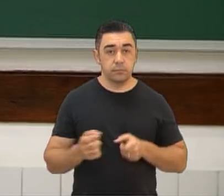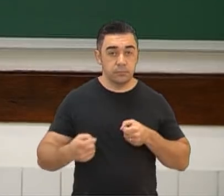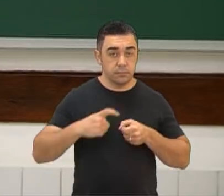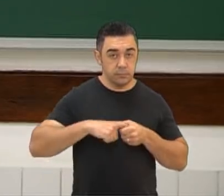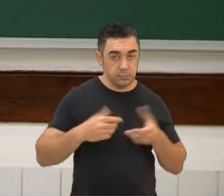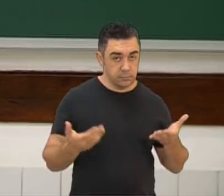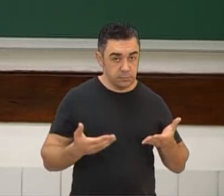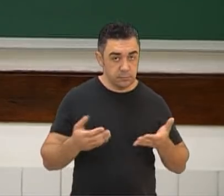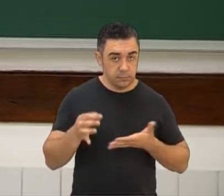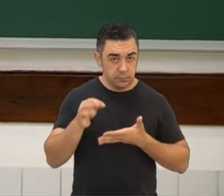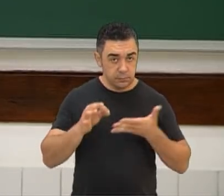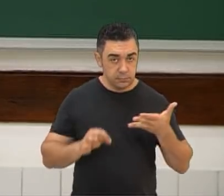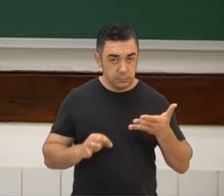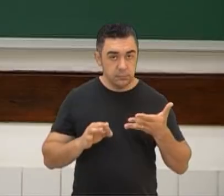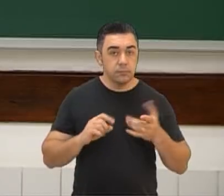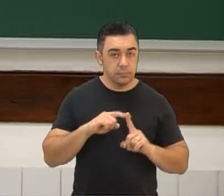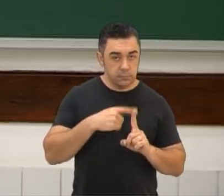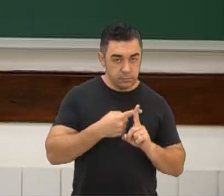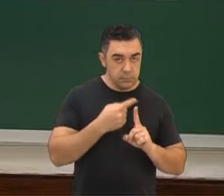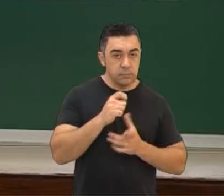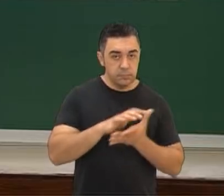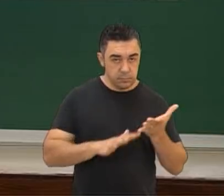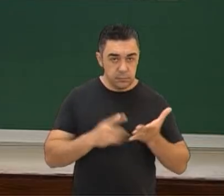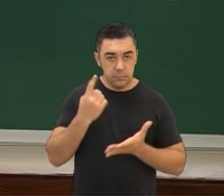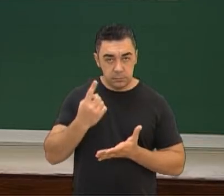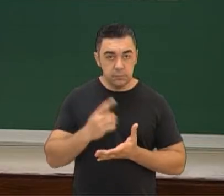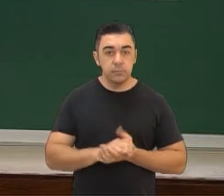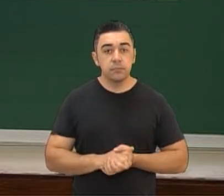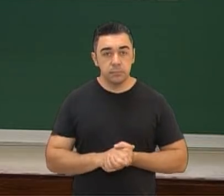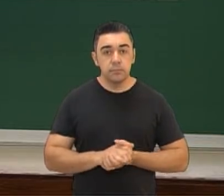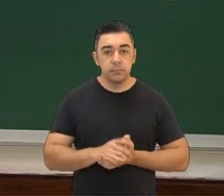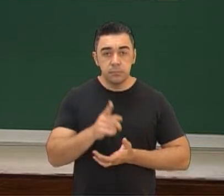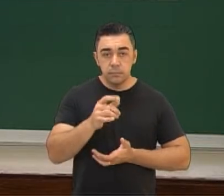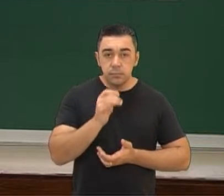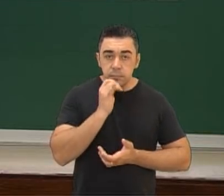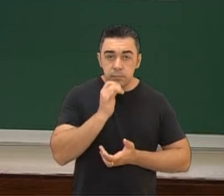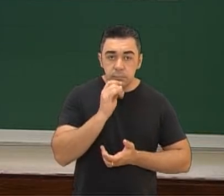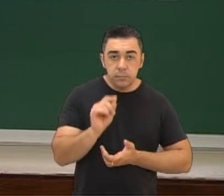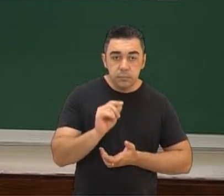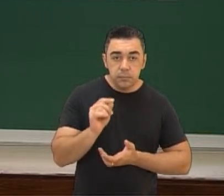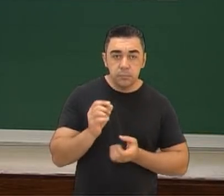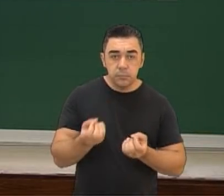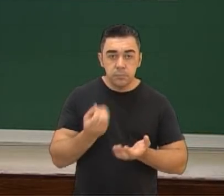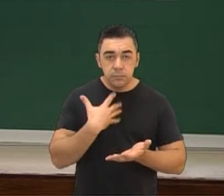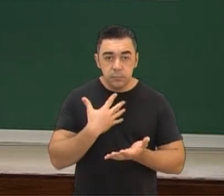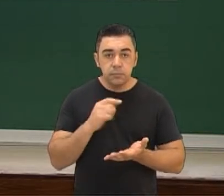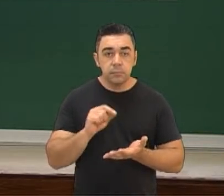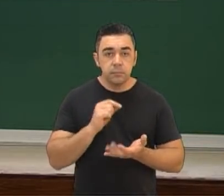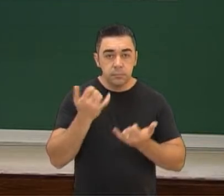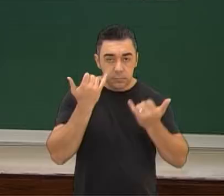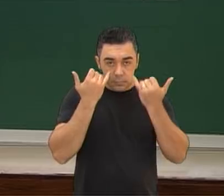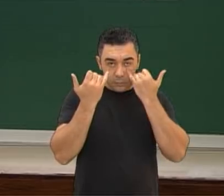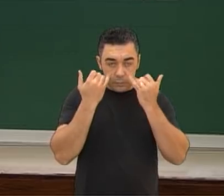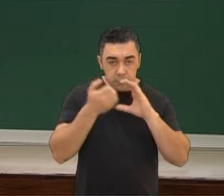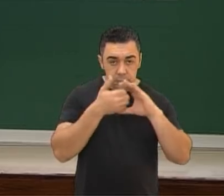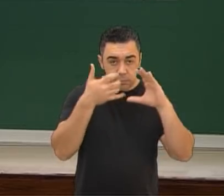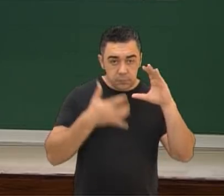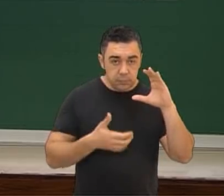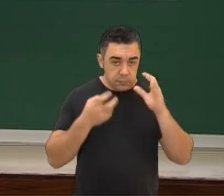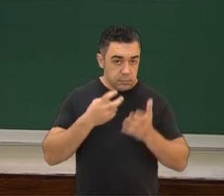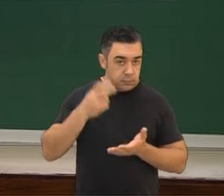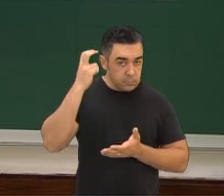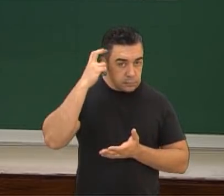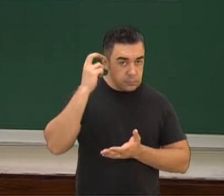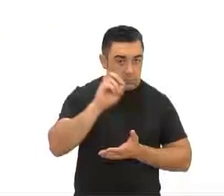Voltamos então ali com a correção de mais um exercício, que vocês tinham que me dar exemplos ali sobre informações das características culturais